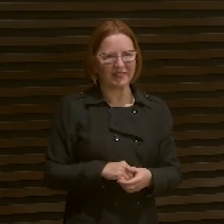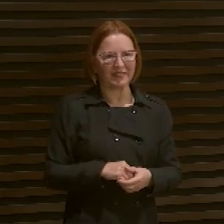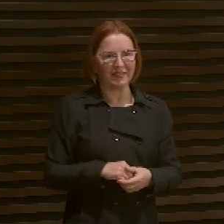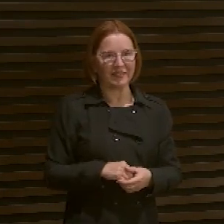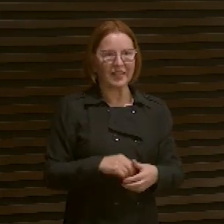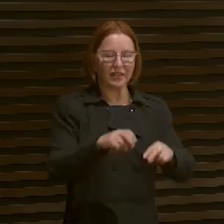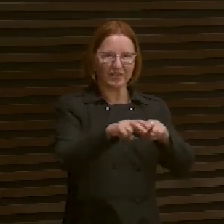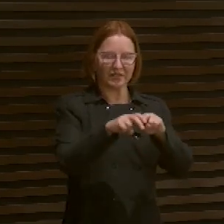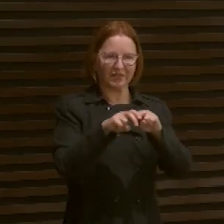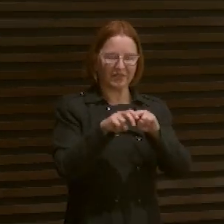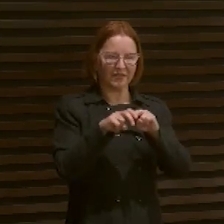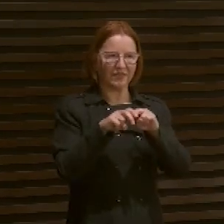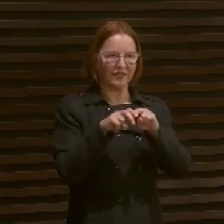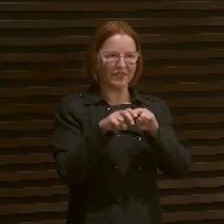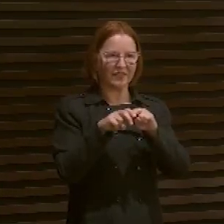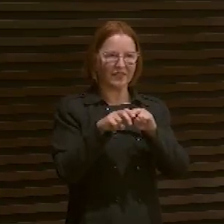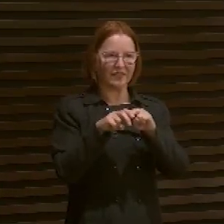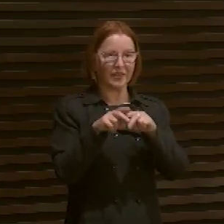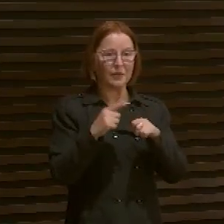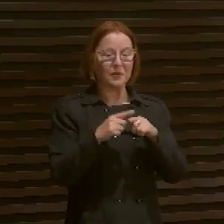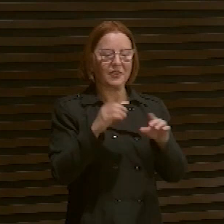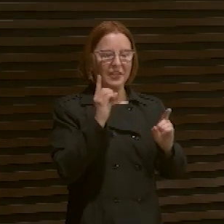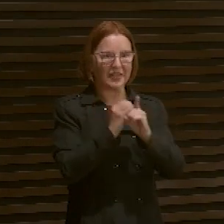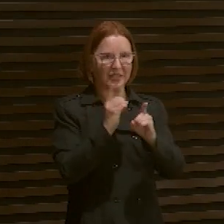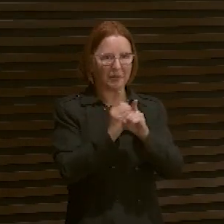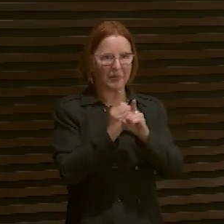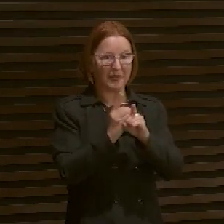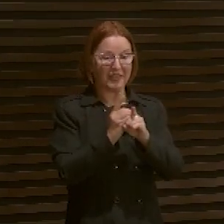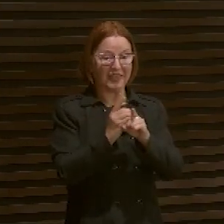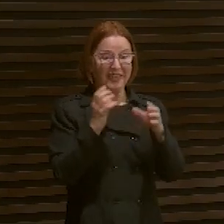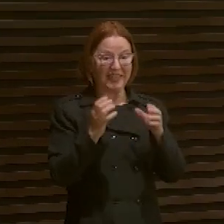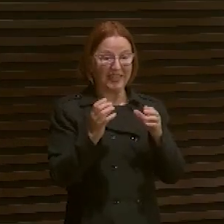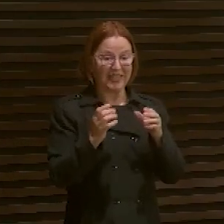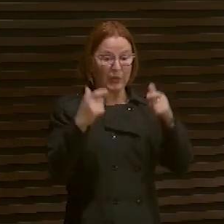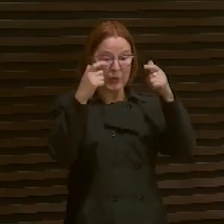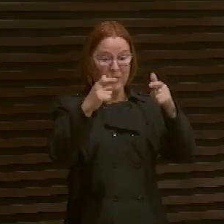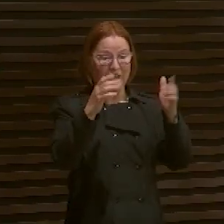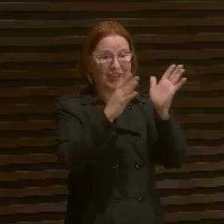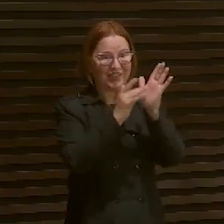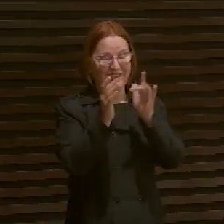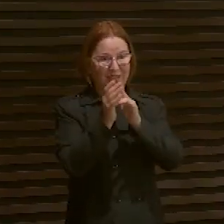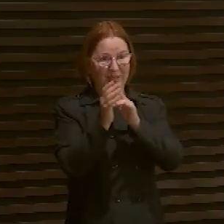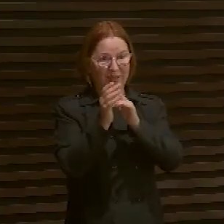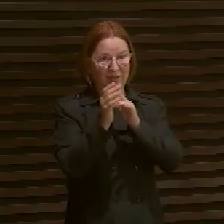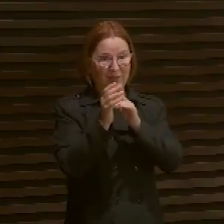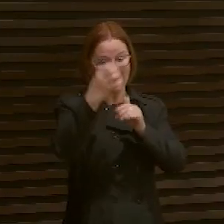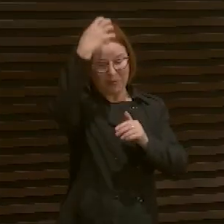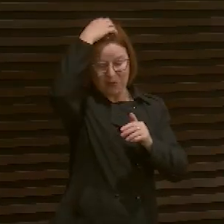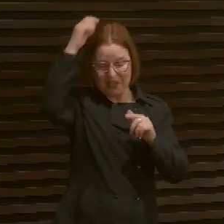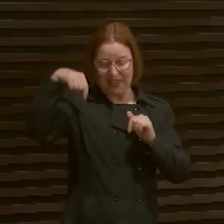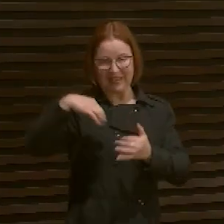Por isso, porque os discípulos queriam fazer um rei terreno, porque as multidões queriam fazer um rei terreno, e ele